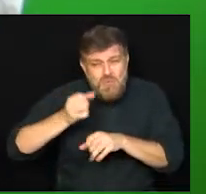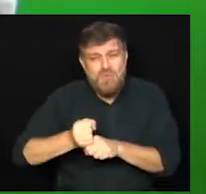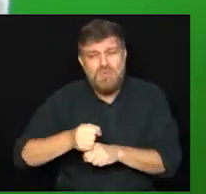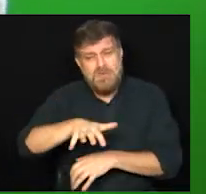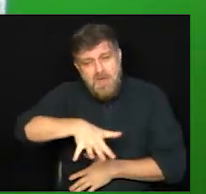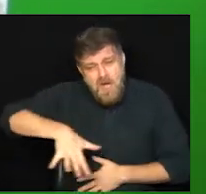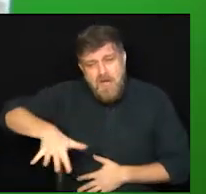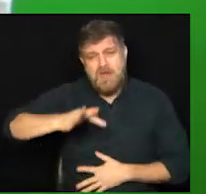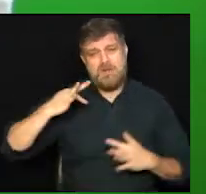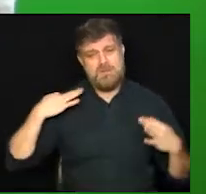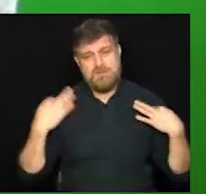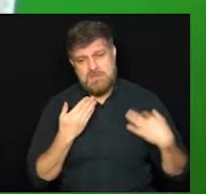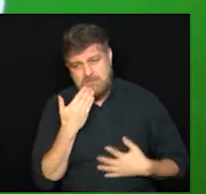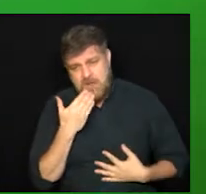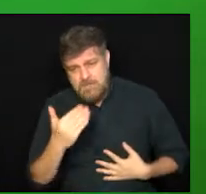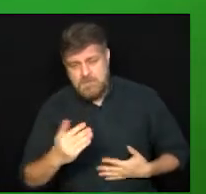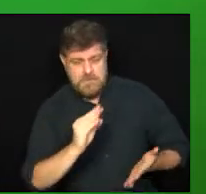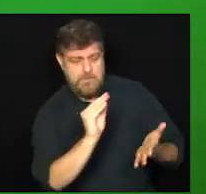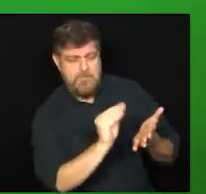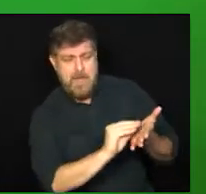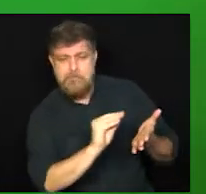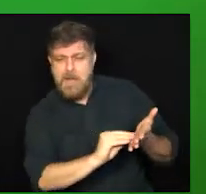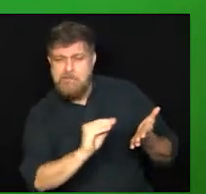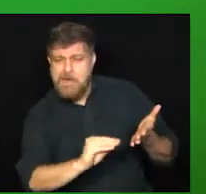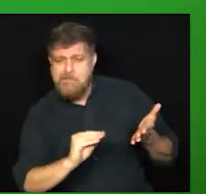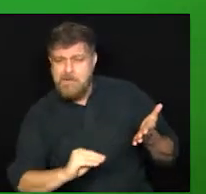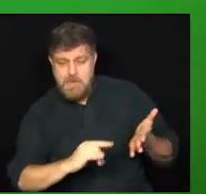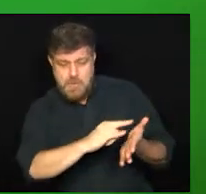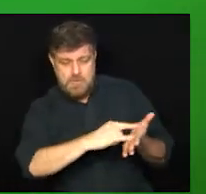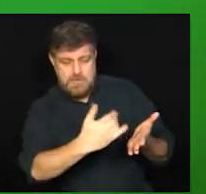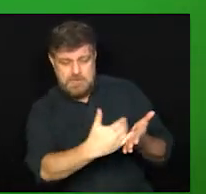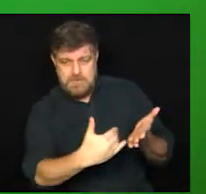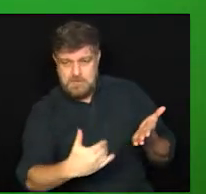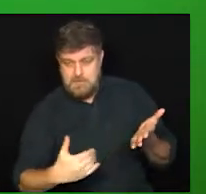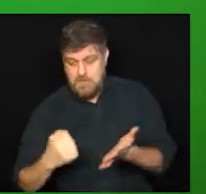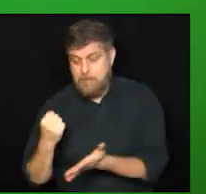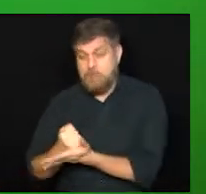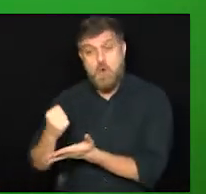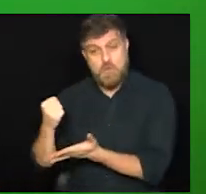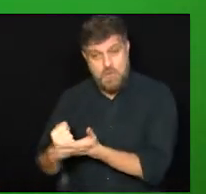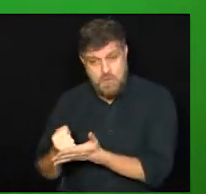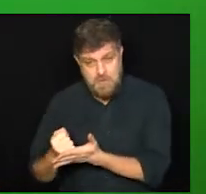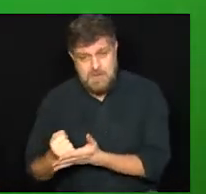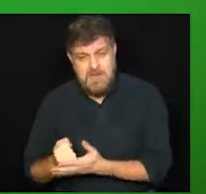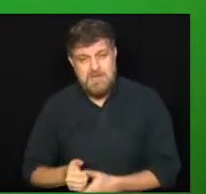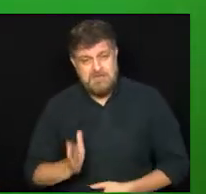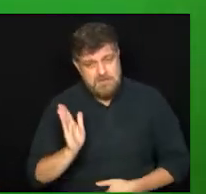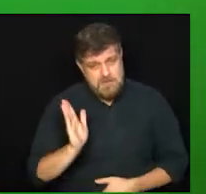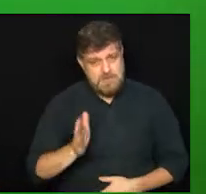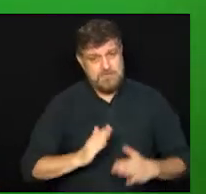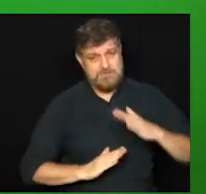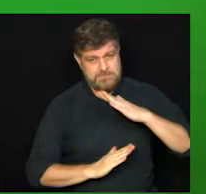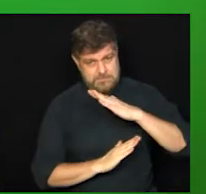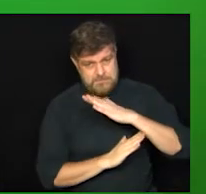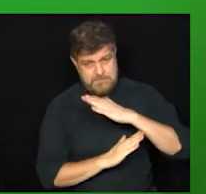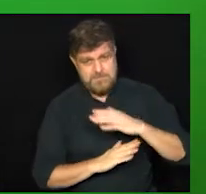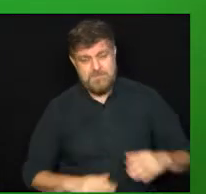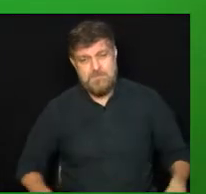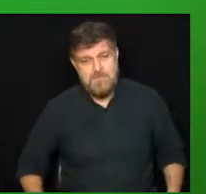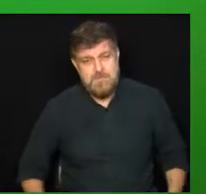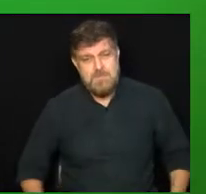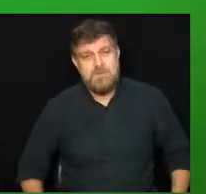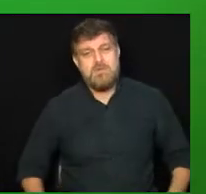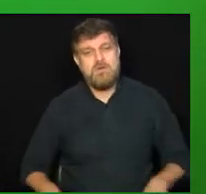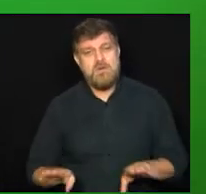setor. Ele, além de ter sido protocolado na Câmara de Vereadores,